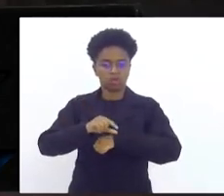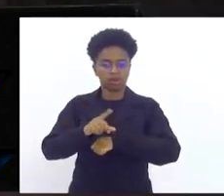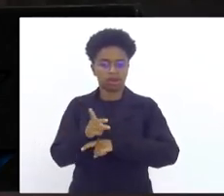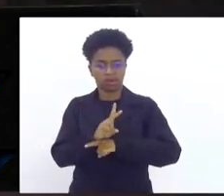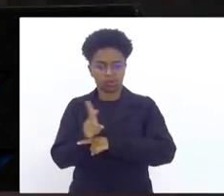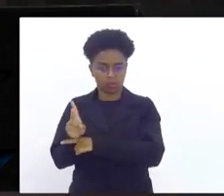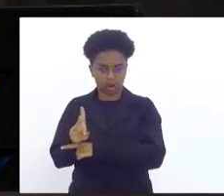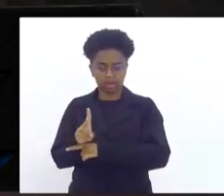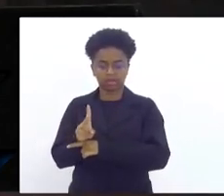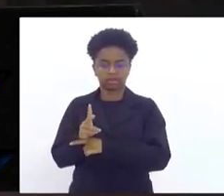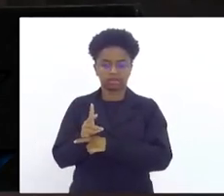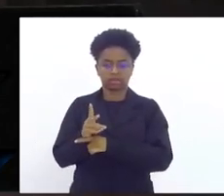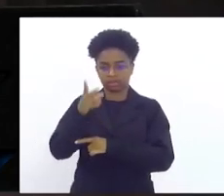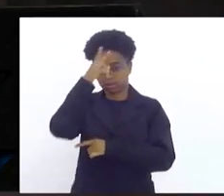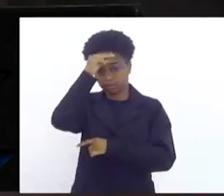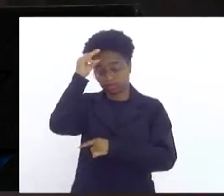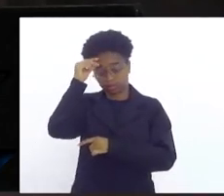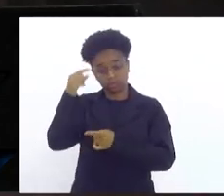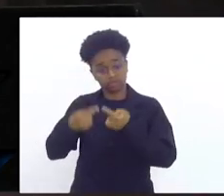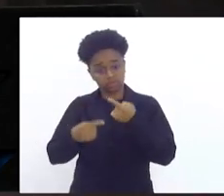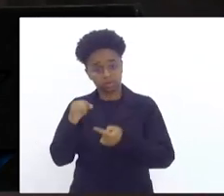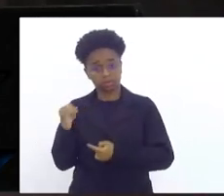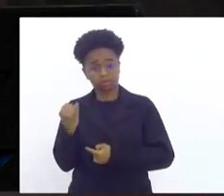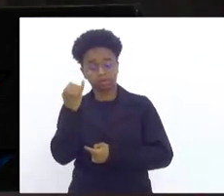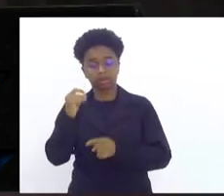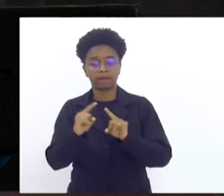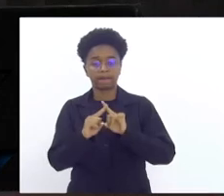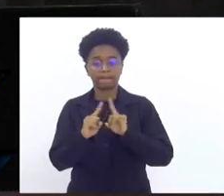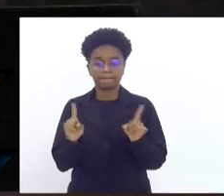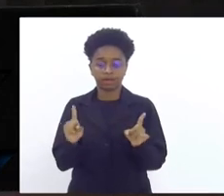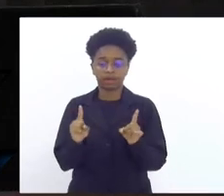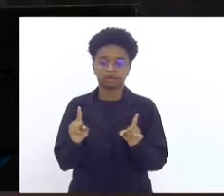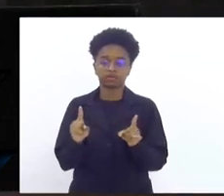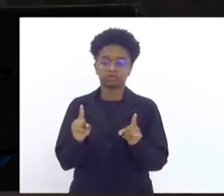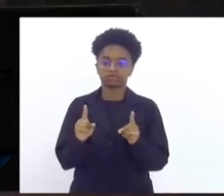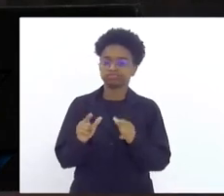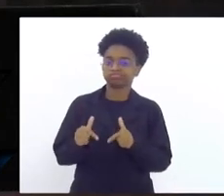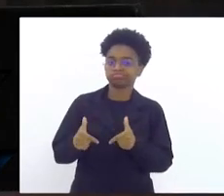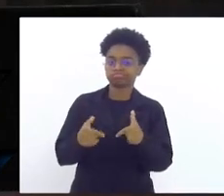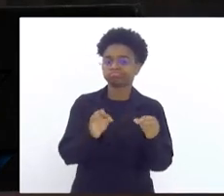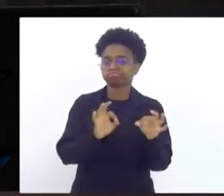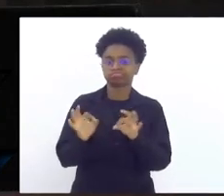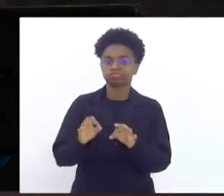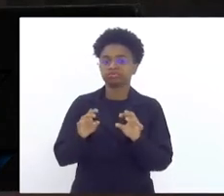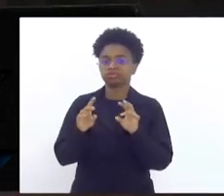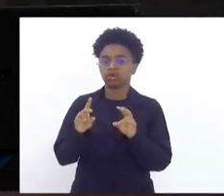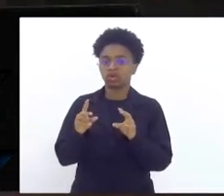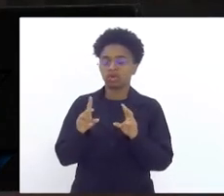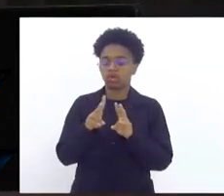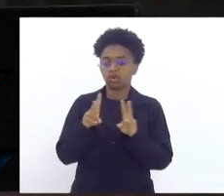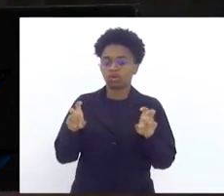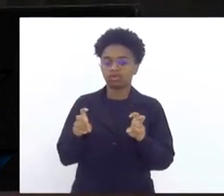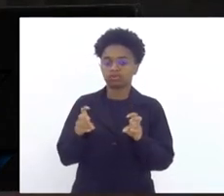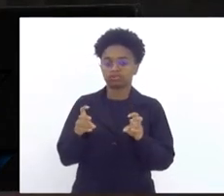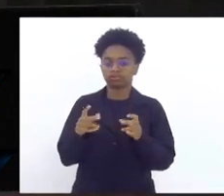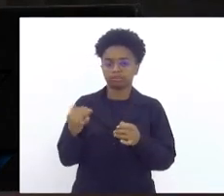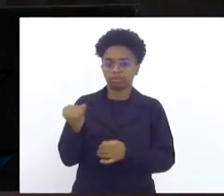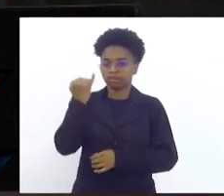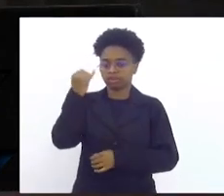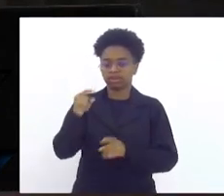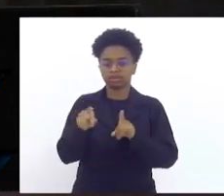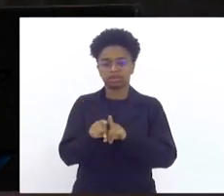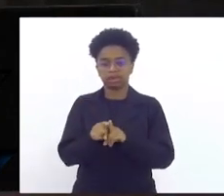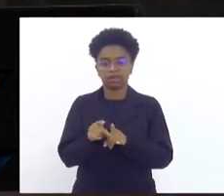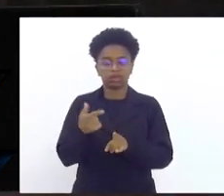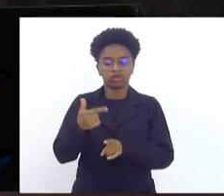que é uma discussão importante mas Além disso não enfrentou as questões relevantes não doutor a guarda